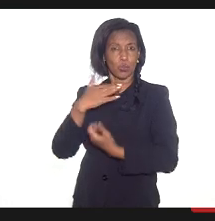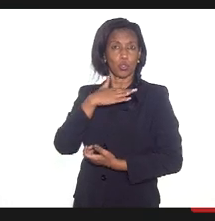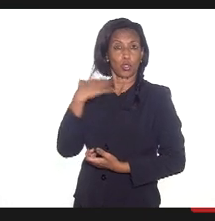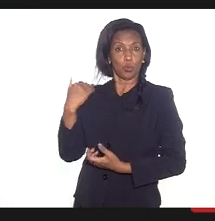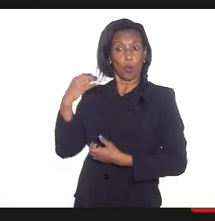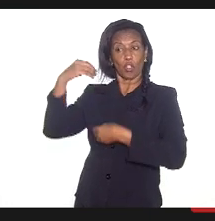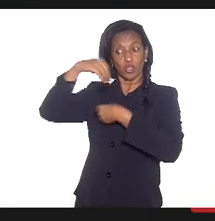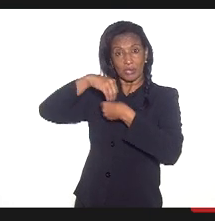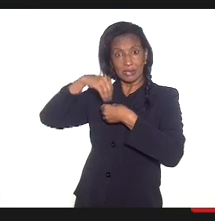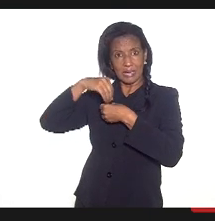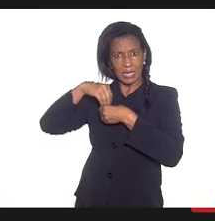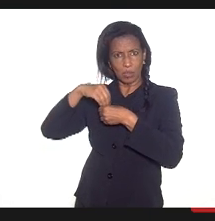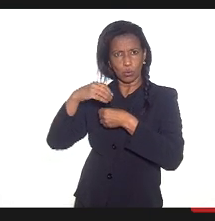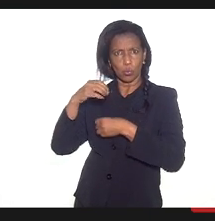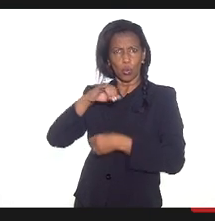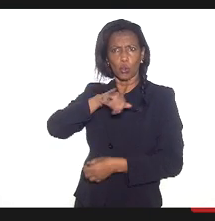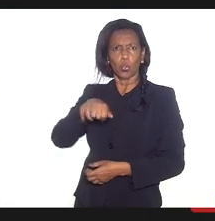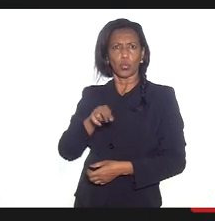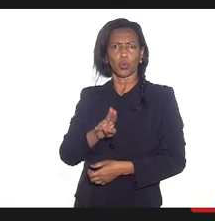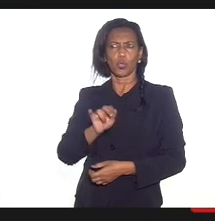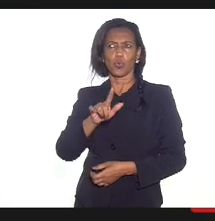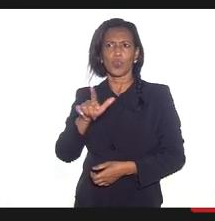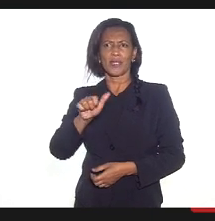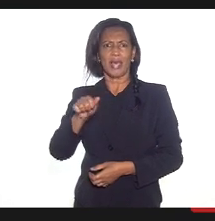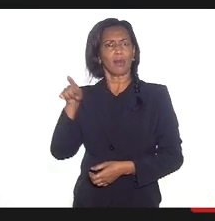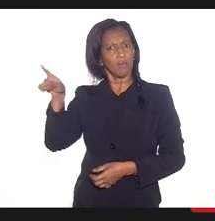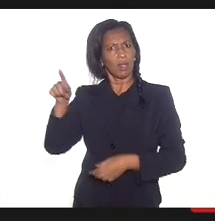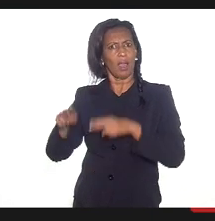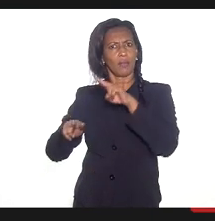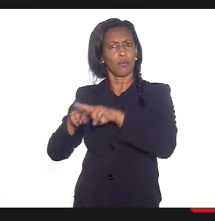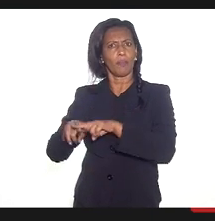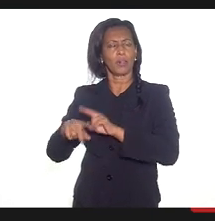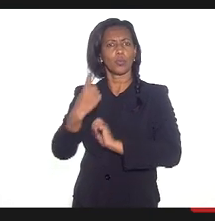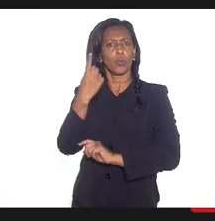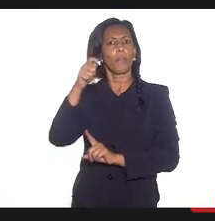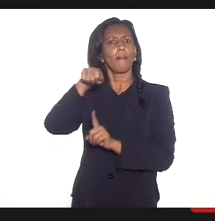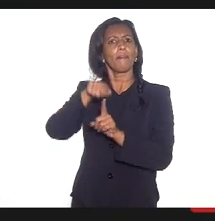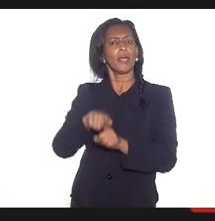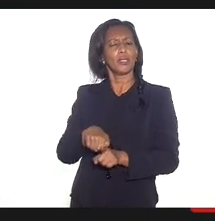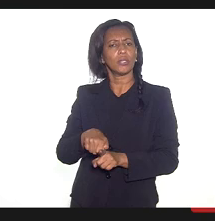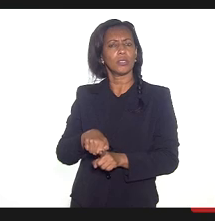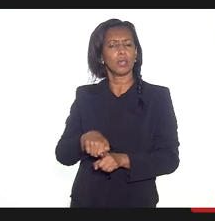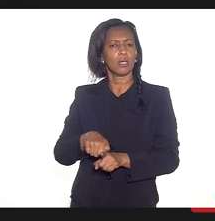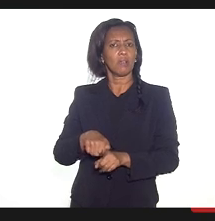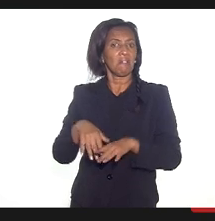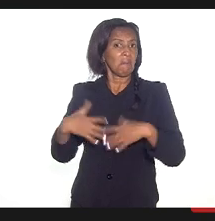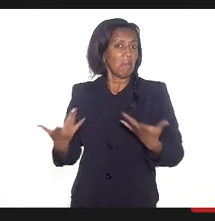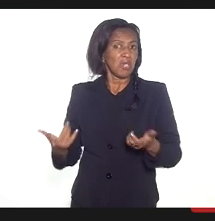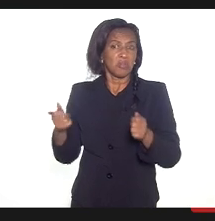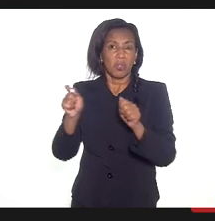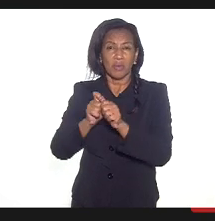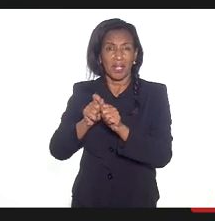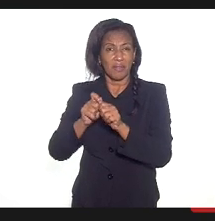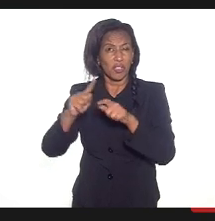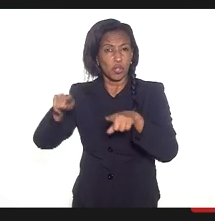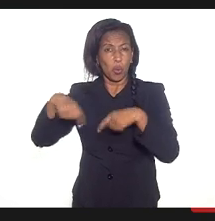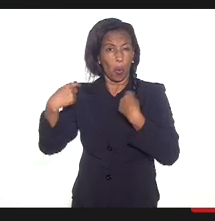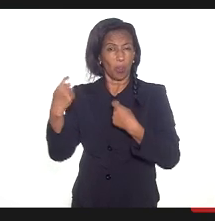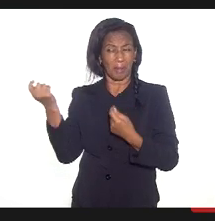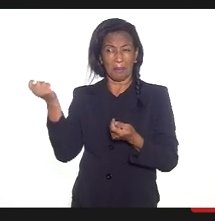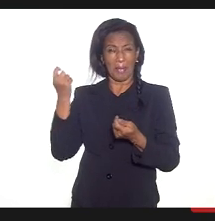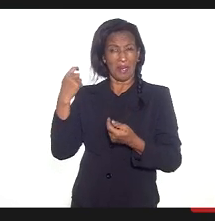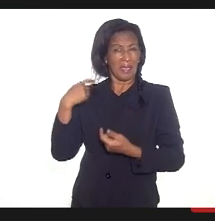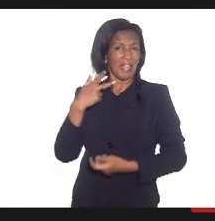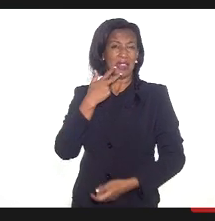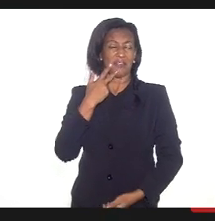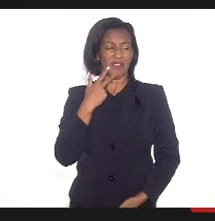violência doméstica. E lá ele ficou preso um mês, mas pelo que ele fez comigo, ele bate no peito e diz: